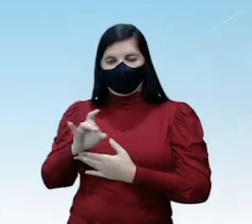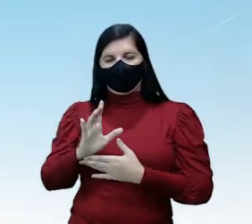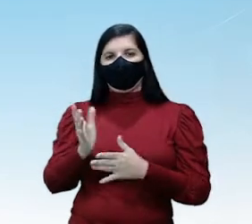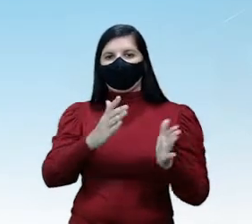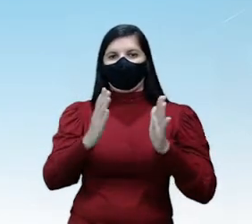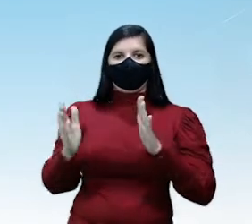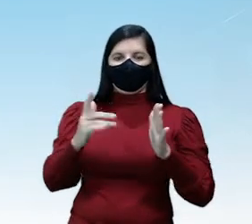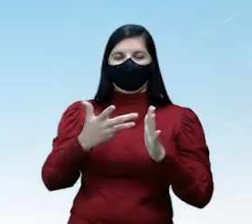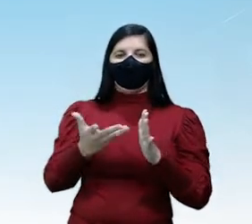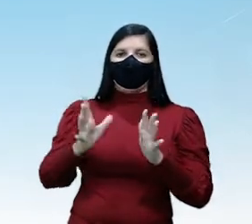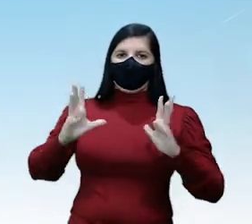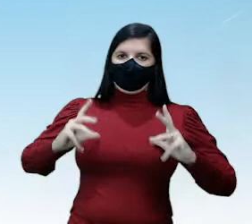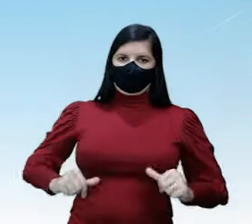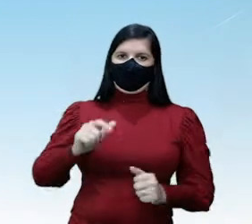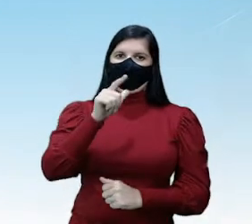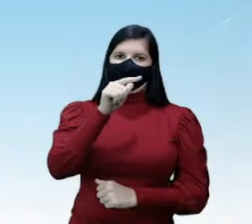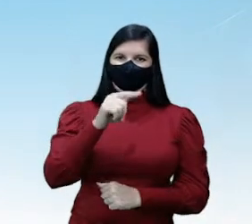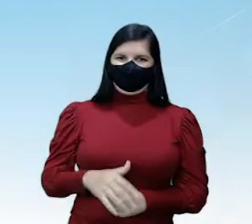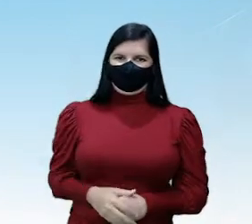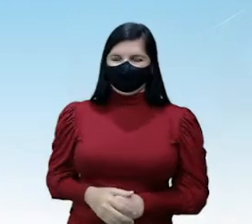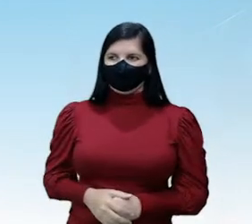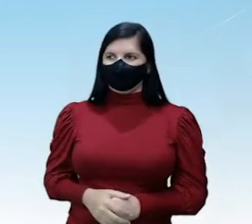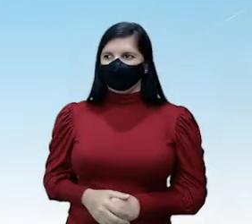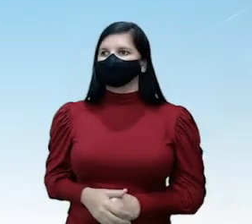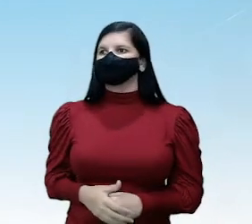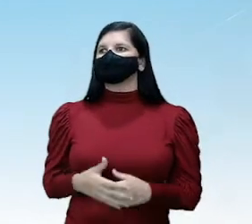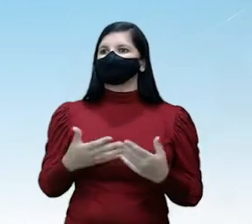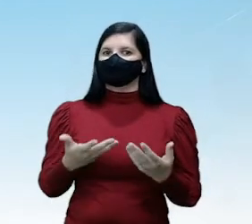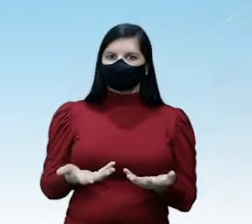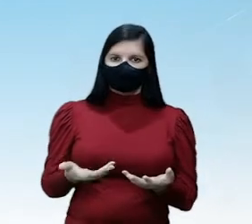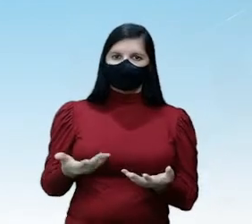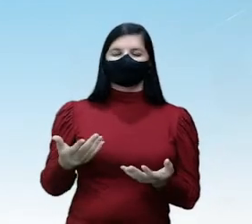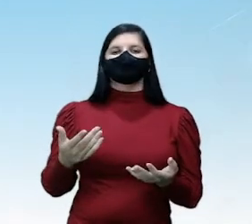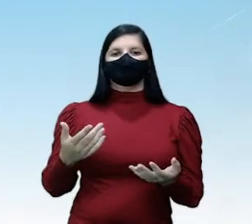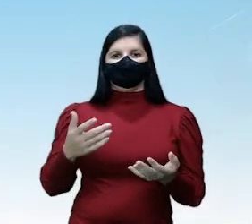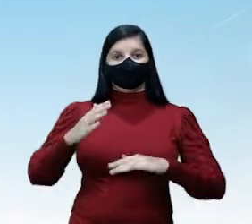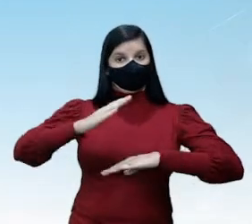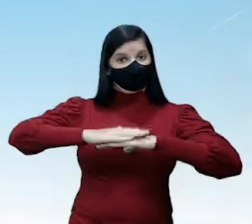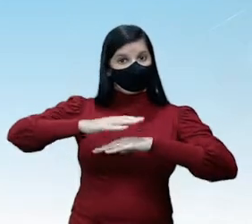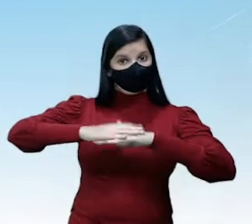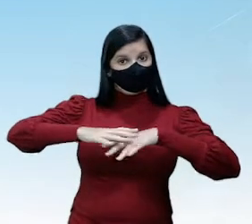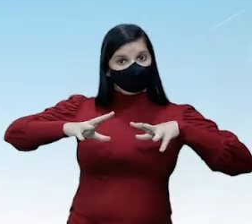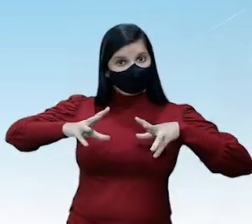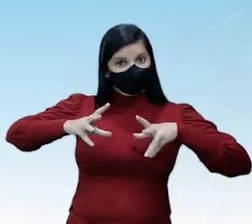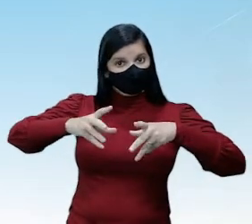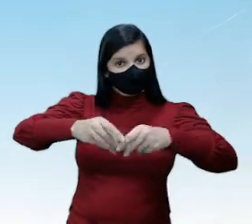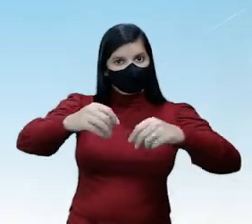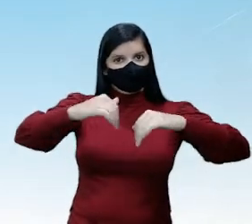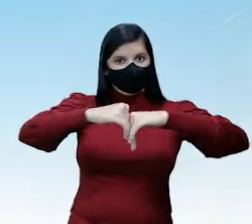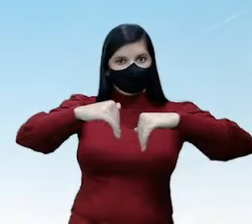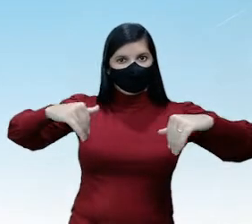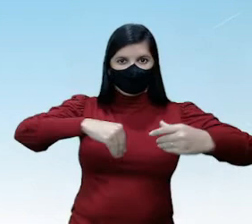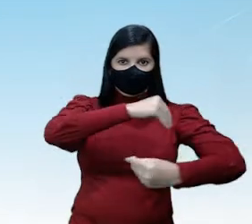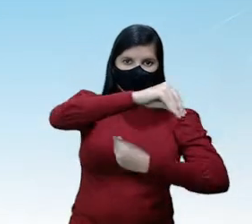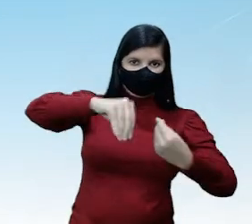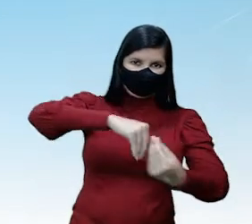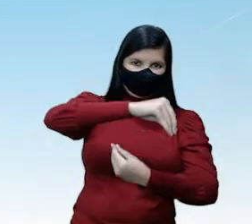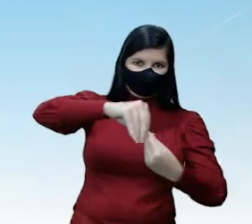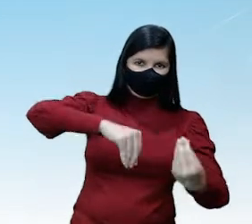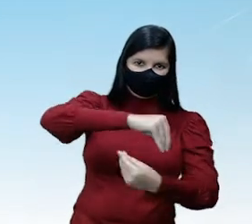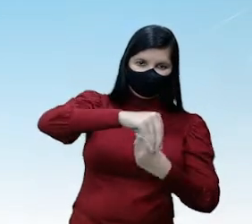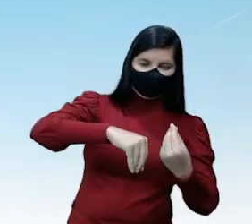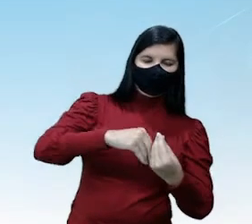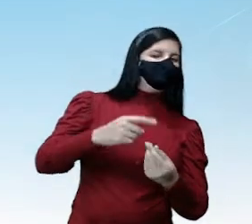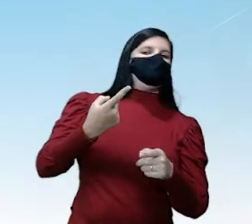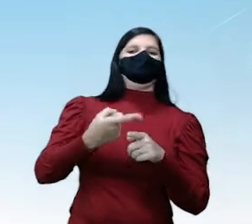etapas de tratamento de água. Ou seja, a gente vai fazer ali a separação de misturas. Porque